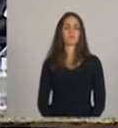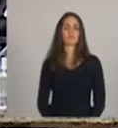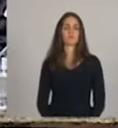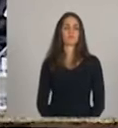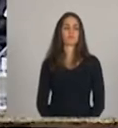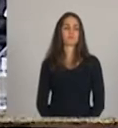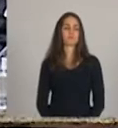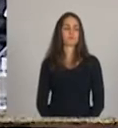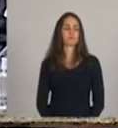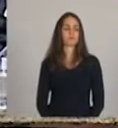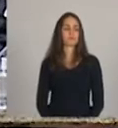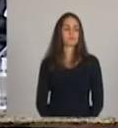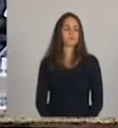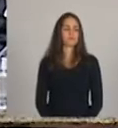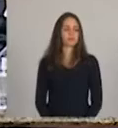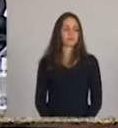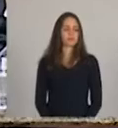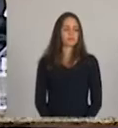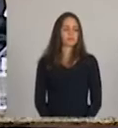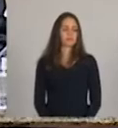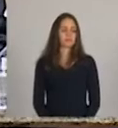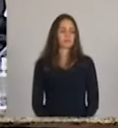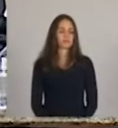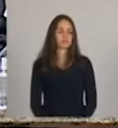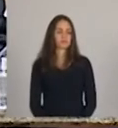Deputado Vandinho Leite.